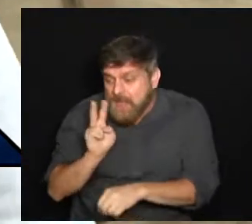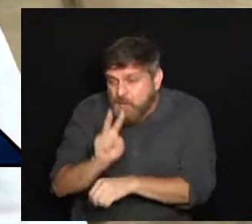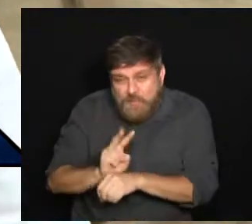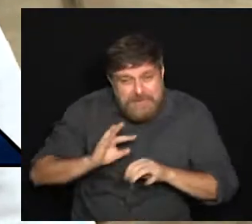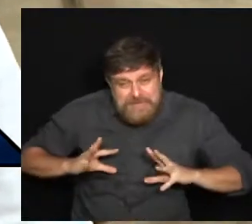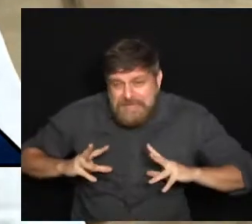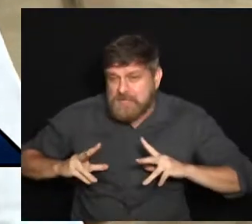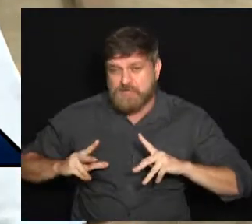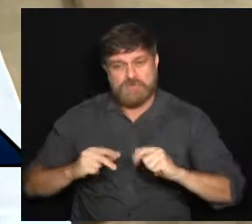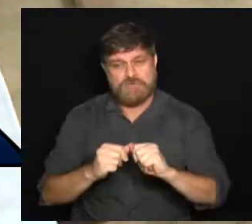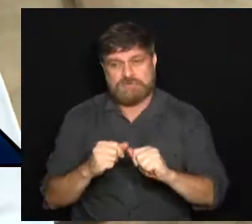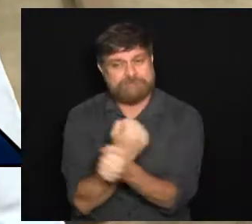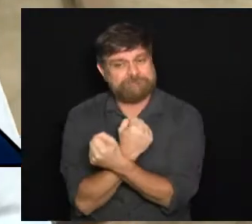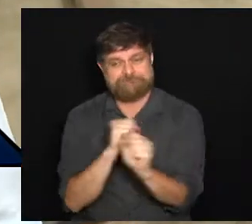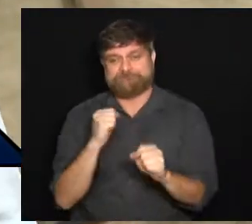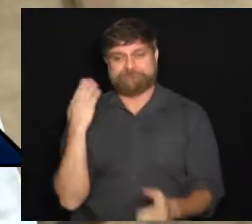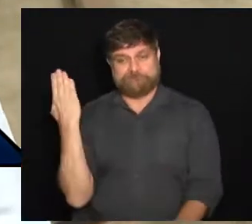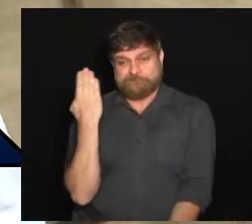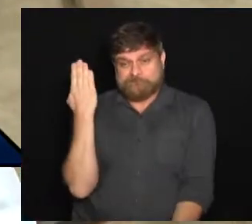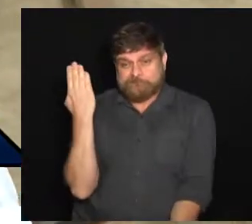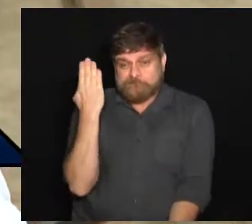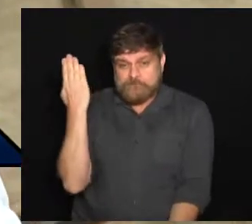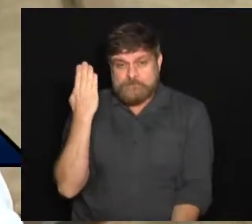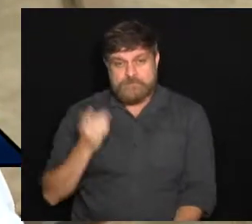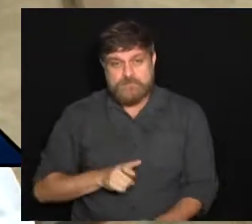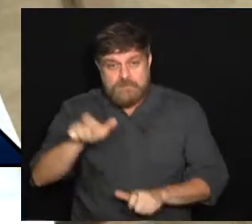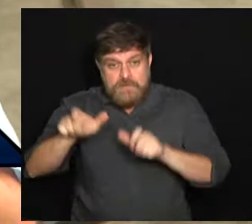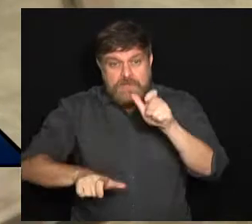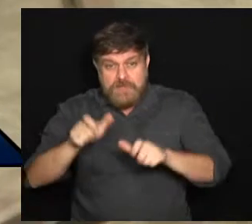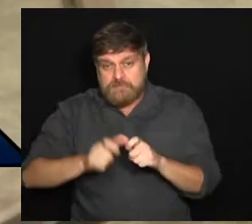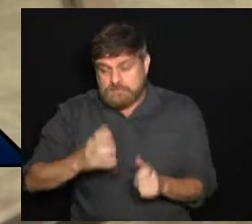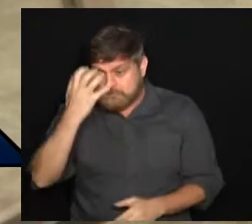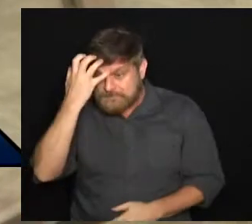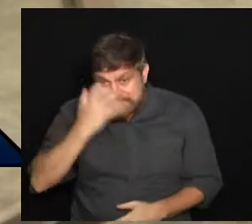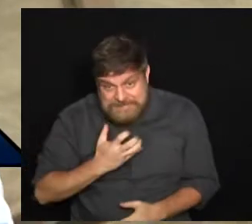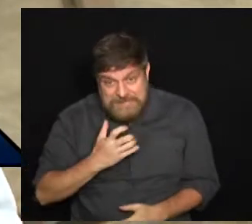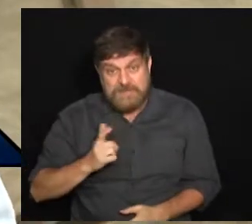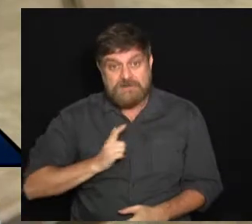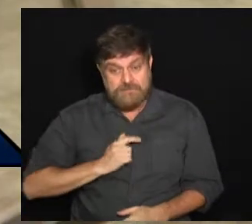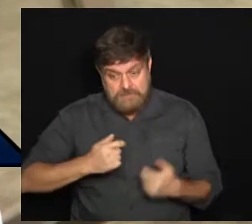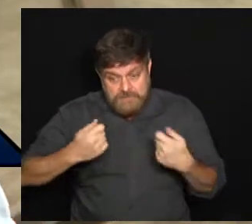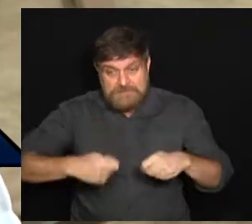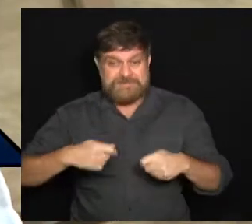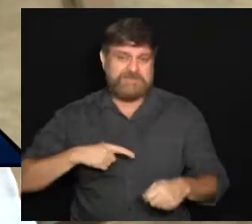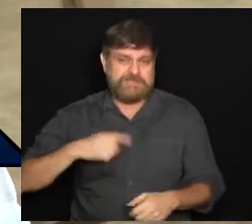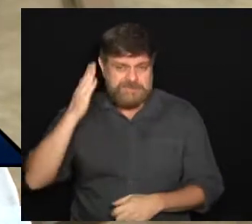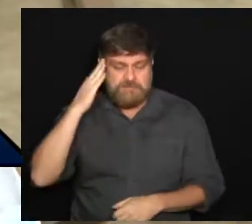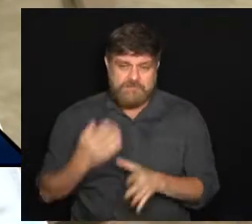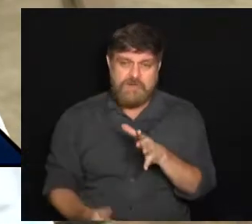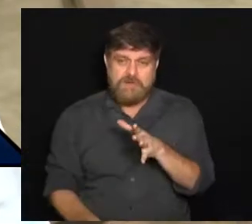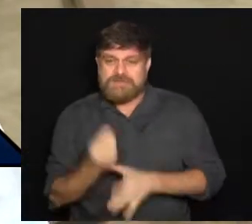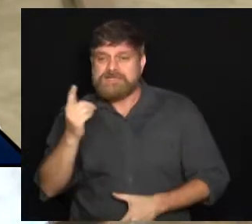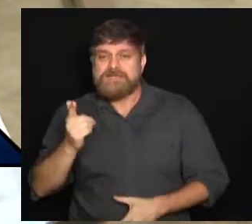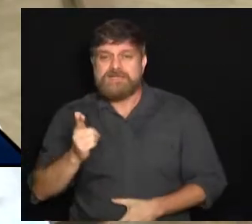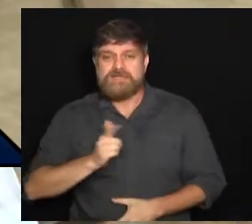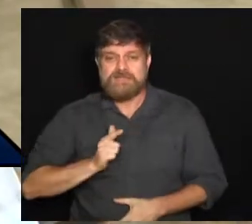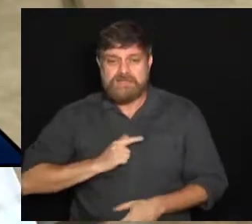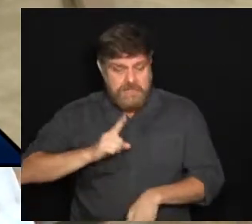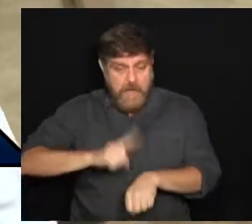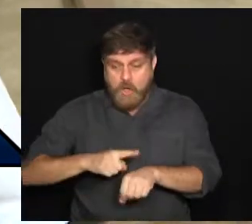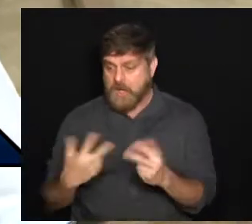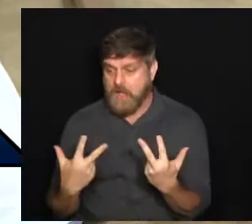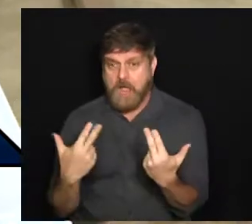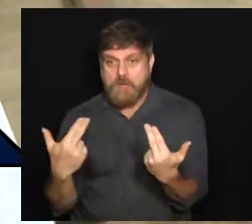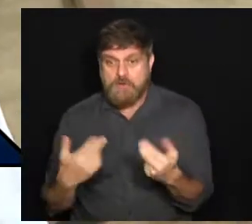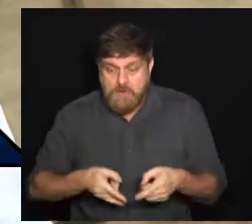de tratar e de cuidar das pessoas. Os casos graves, por exemplo, que vão existir, é inevitável, eles vão acontecer todos ao mesmo tempo. E aí